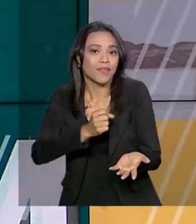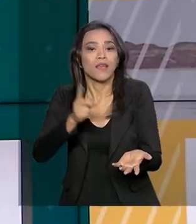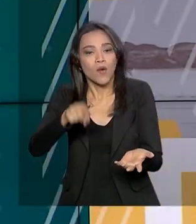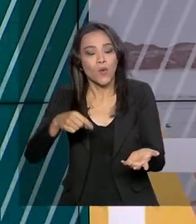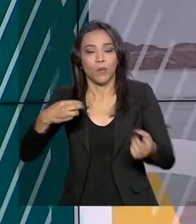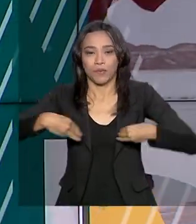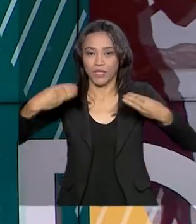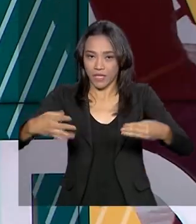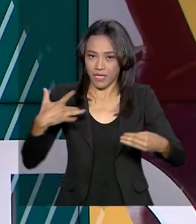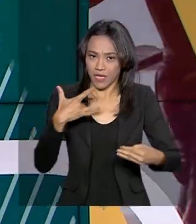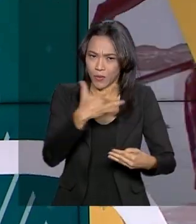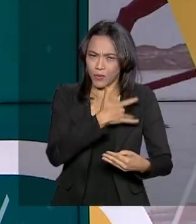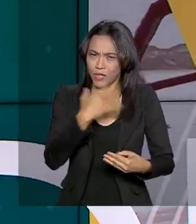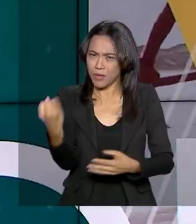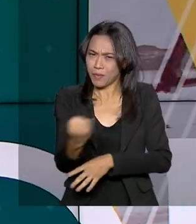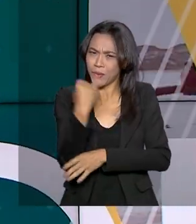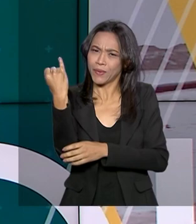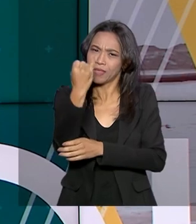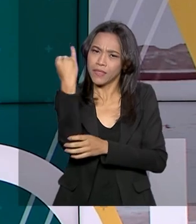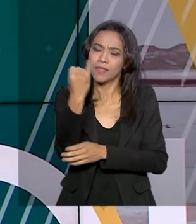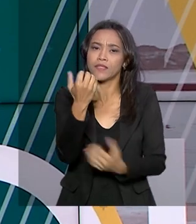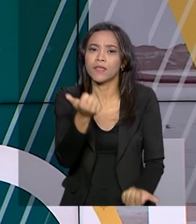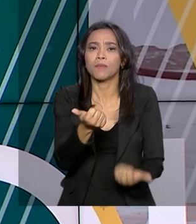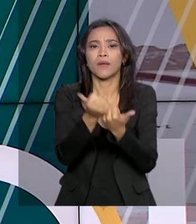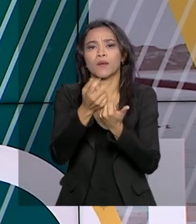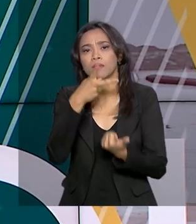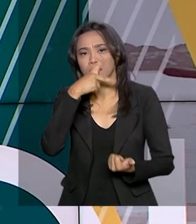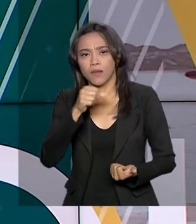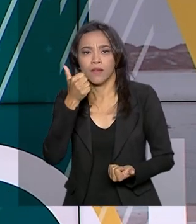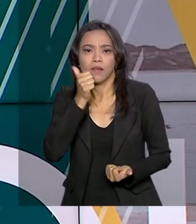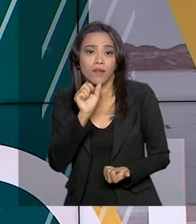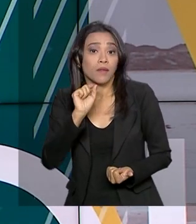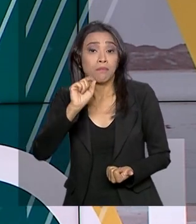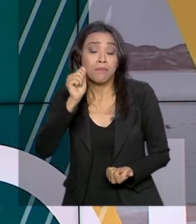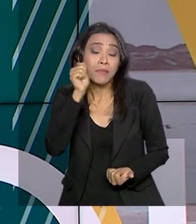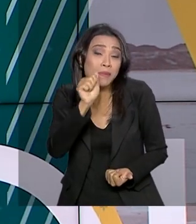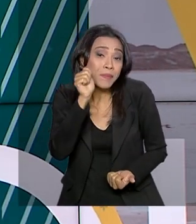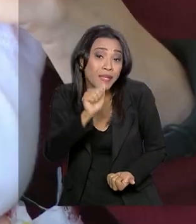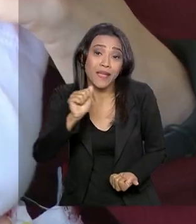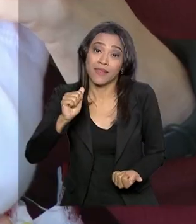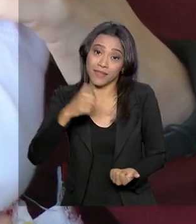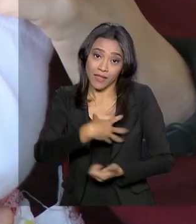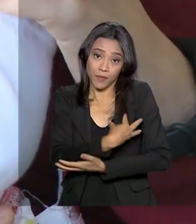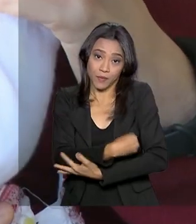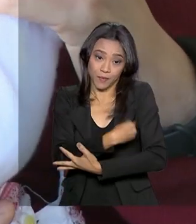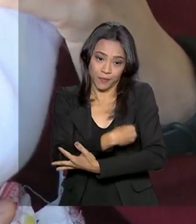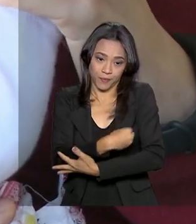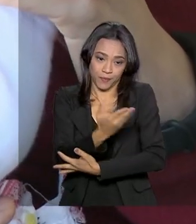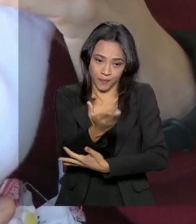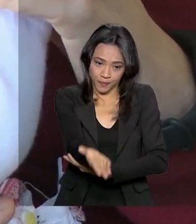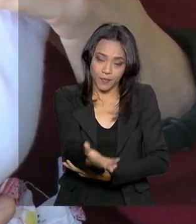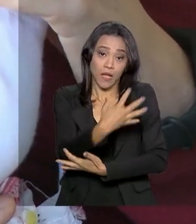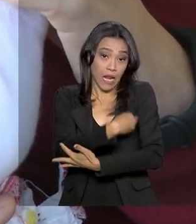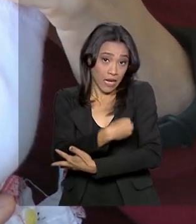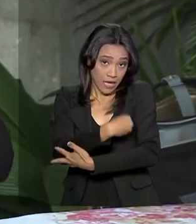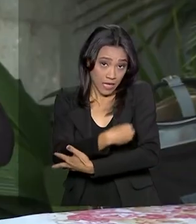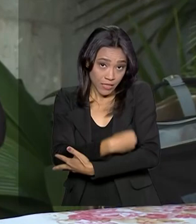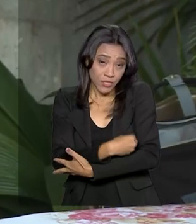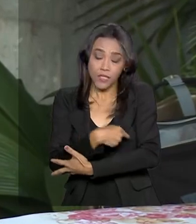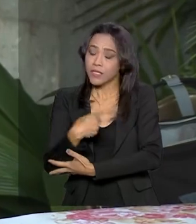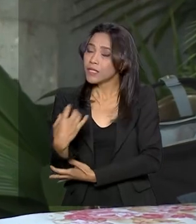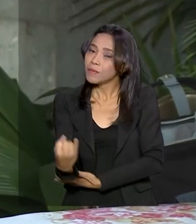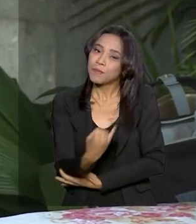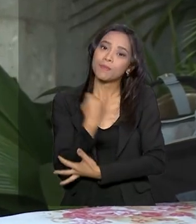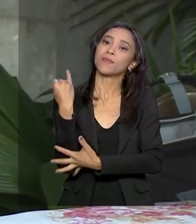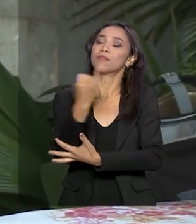da saúde é a importância da rede de apoio aos pais principalmente as mulheres que estão amamentando o aleitamento materno é melhor fonte